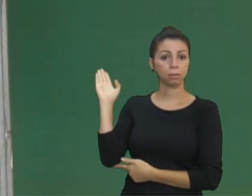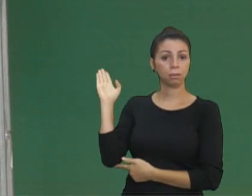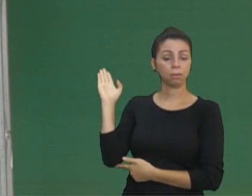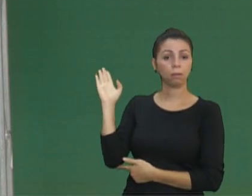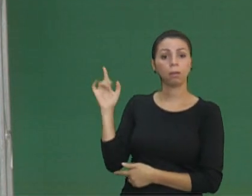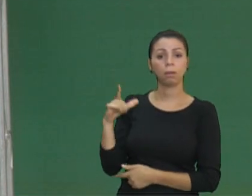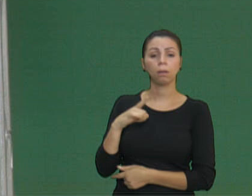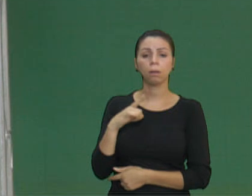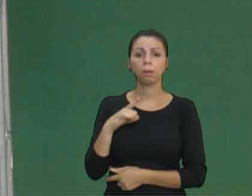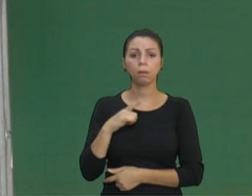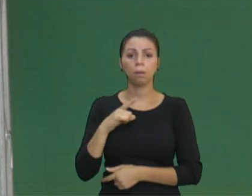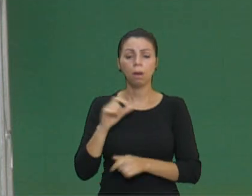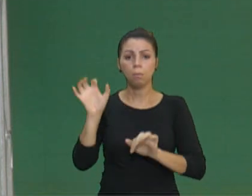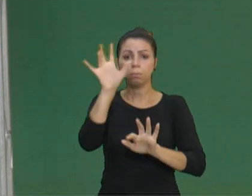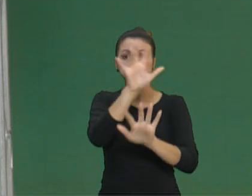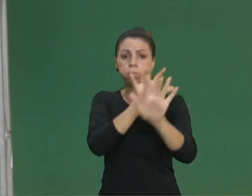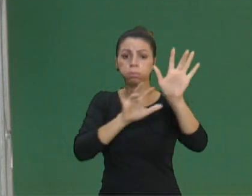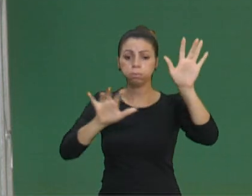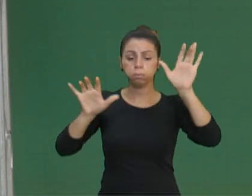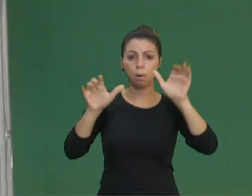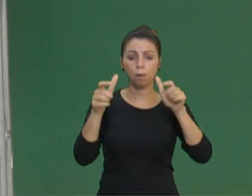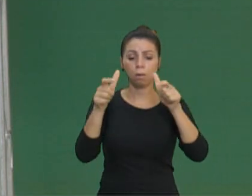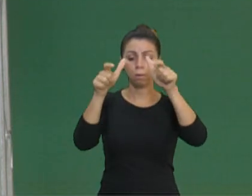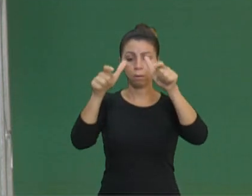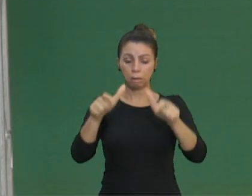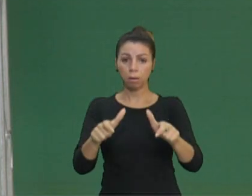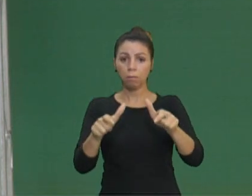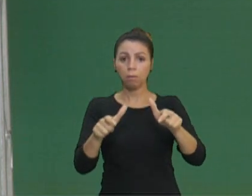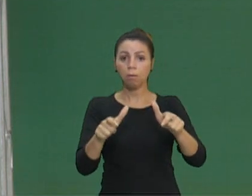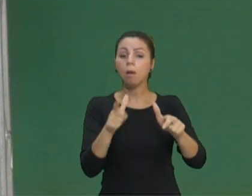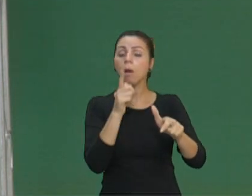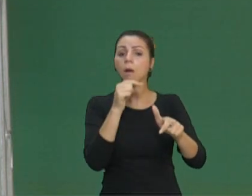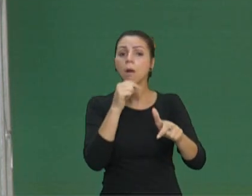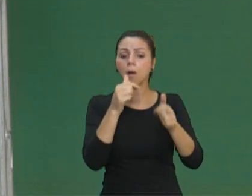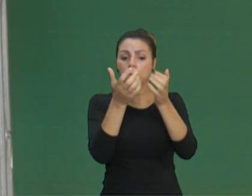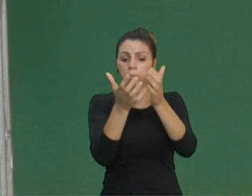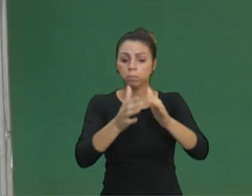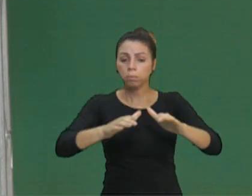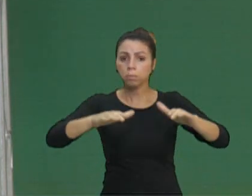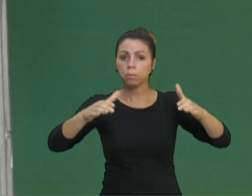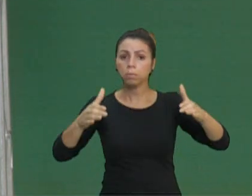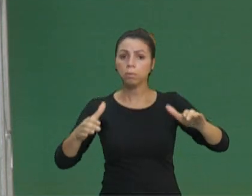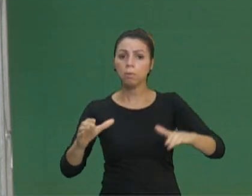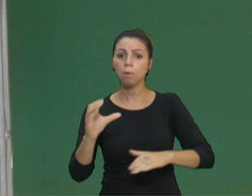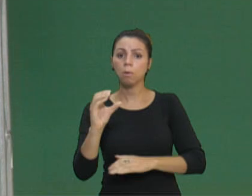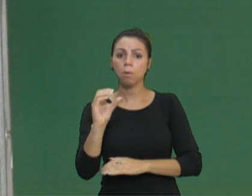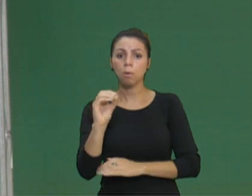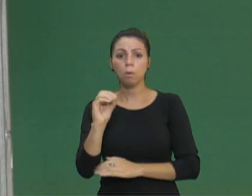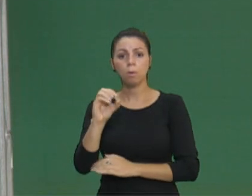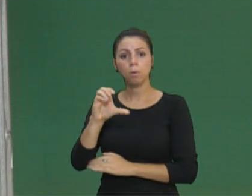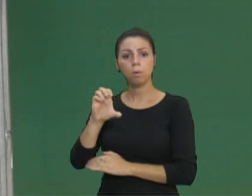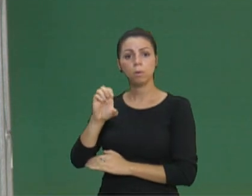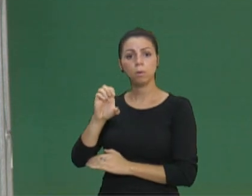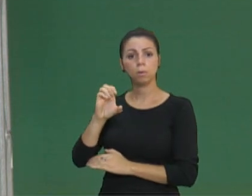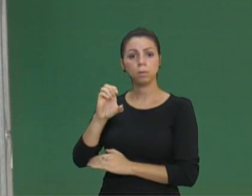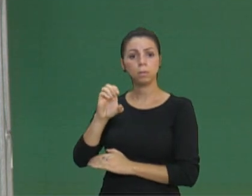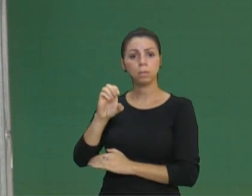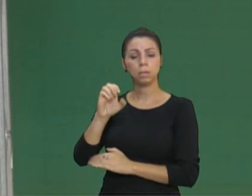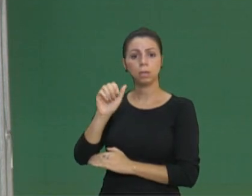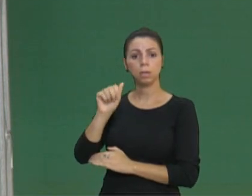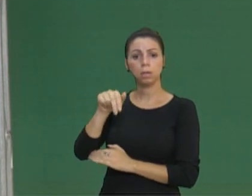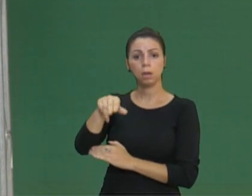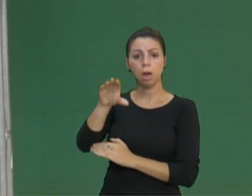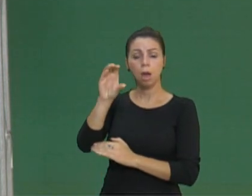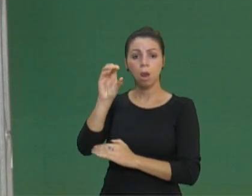massa de ar ela é originada sobre o oceano, naturalmente essa massa de ar vai apresentar